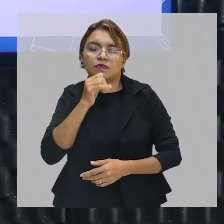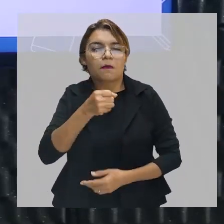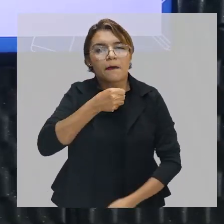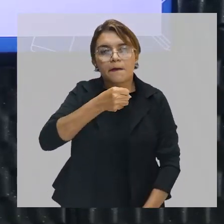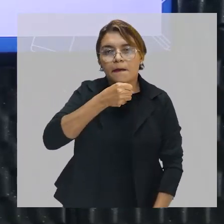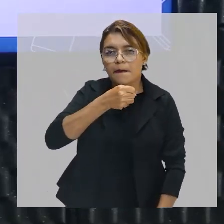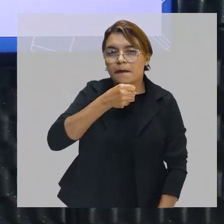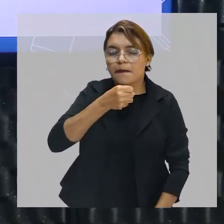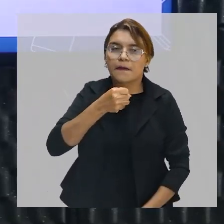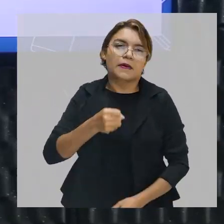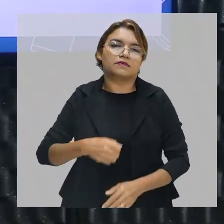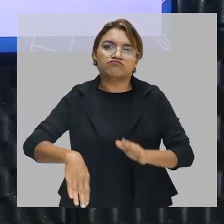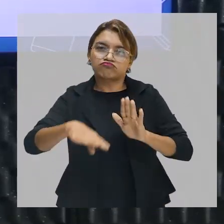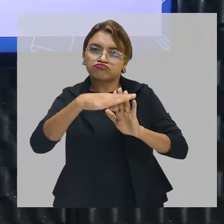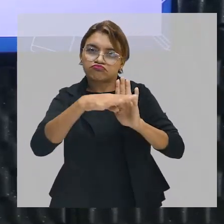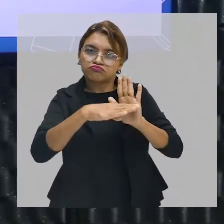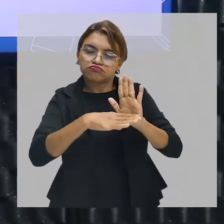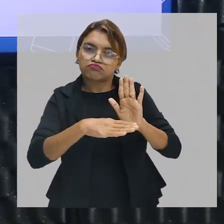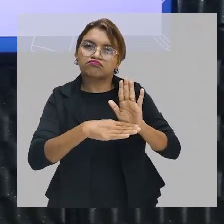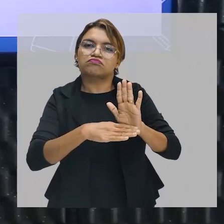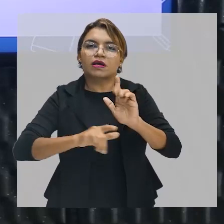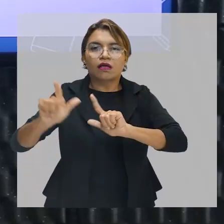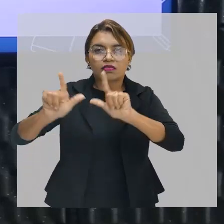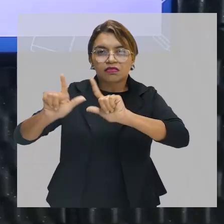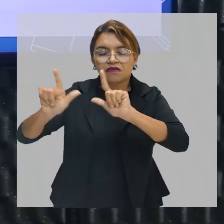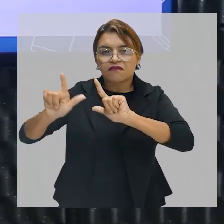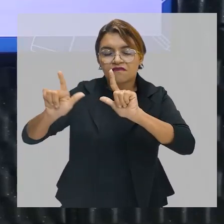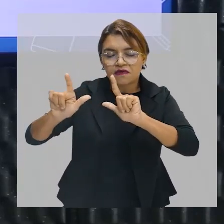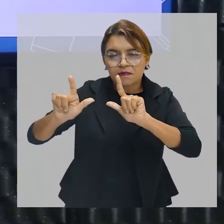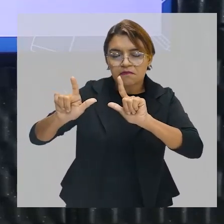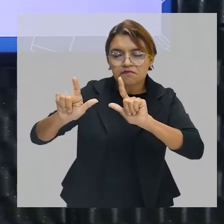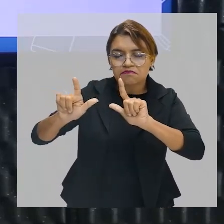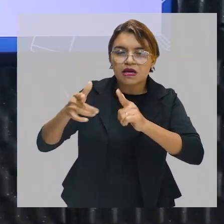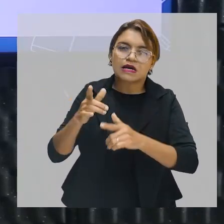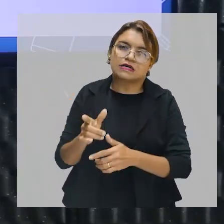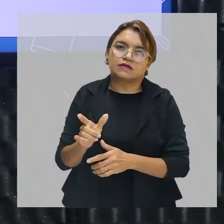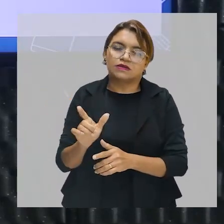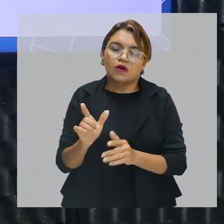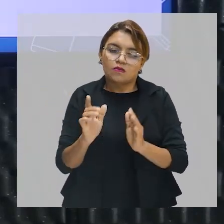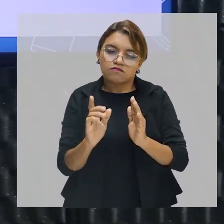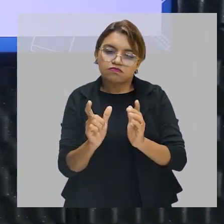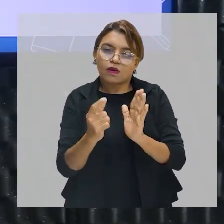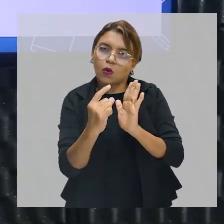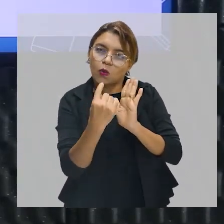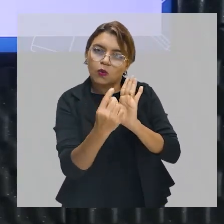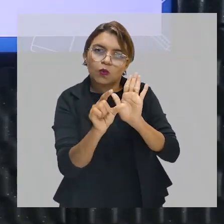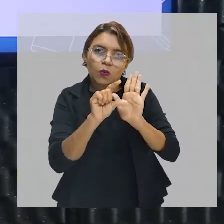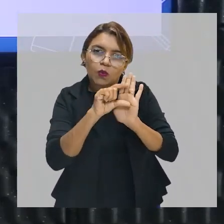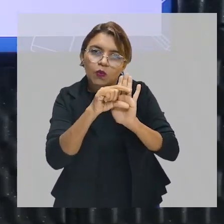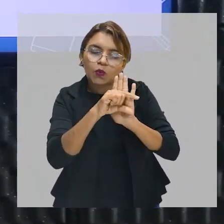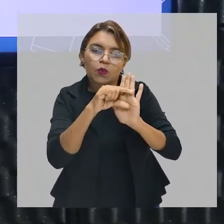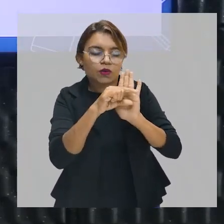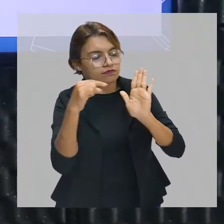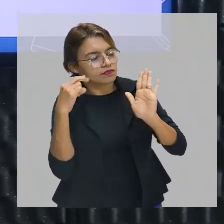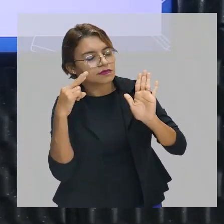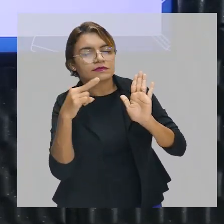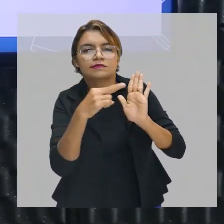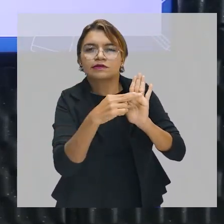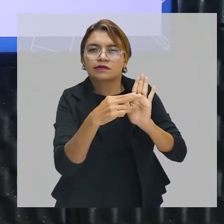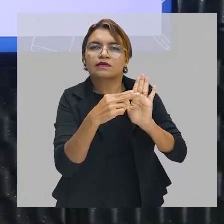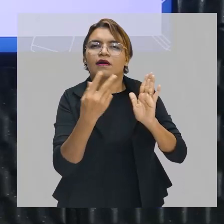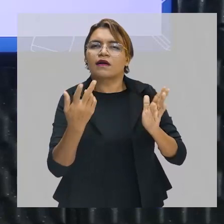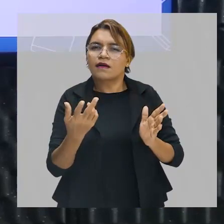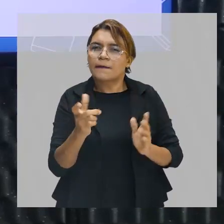né, em programas, reality show, pegar só aquele pedacinho, só aquele trecho, tirar aquele trecho, aquela